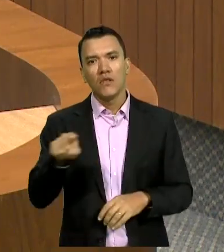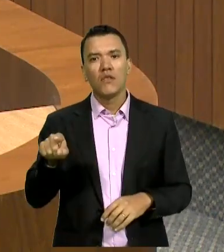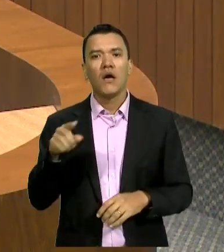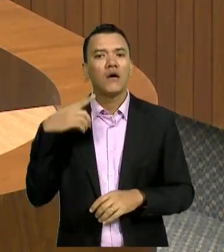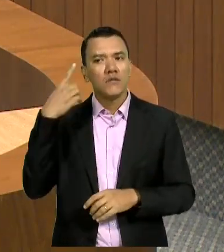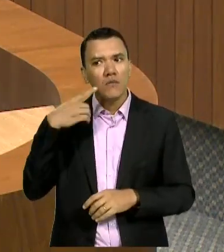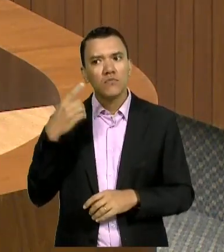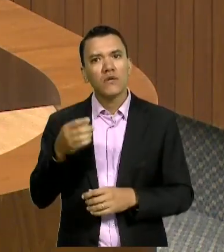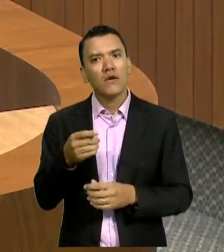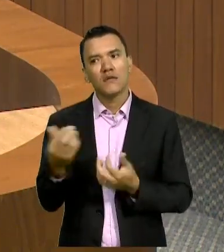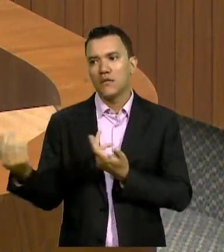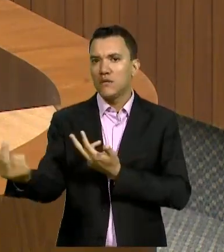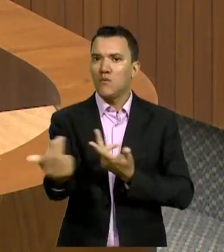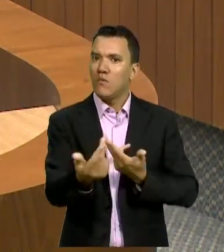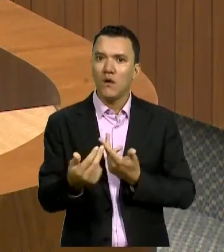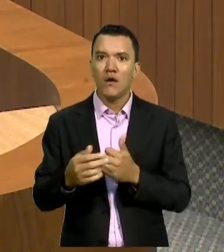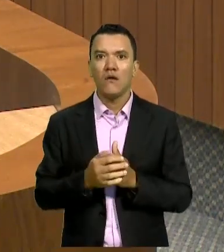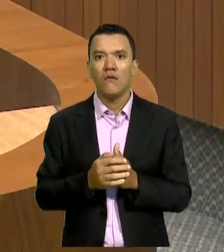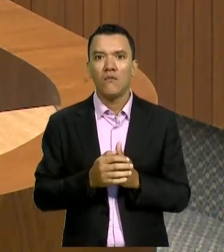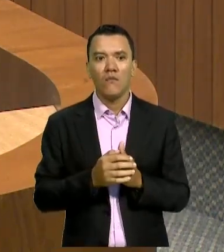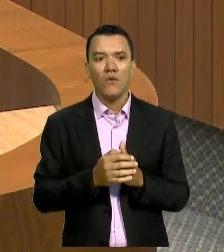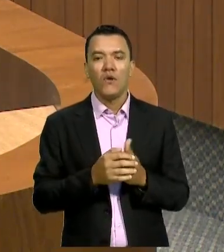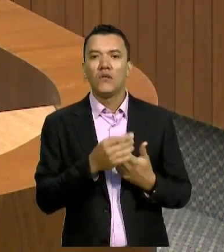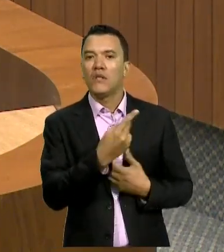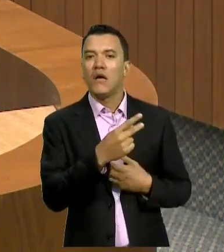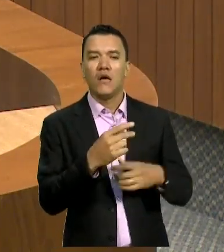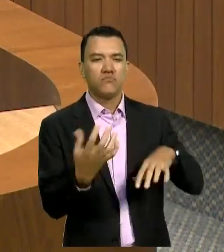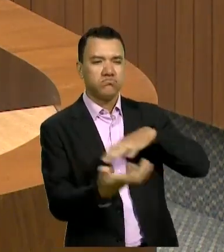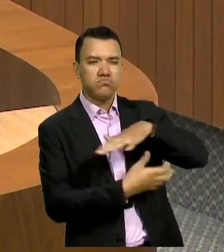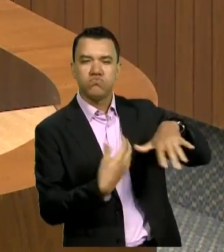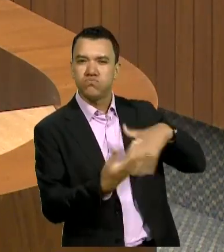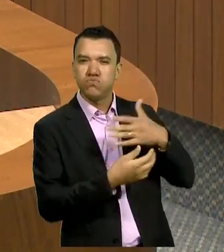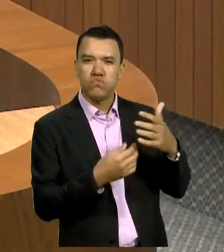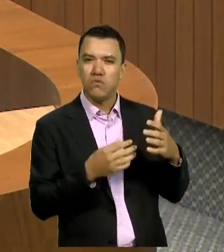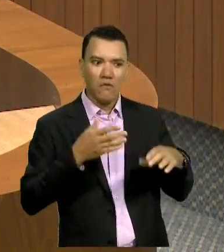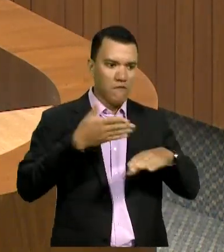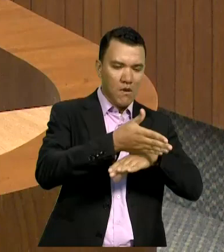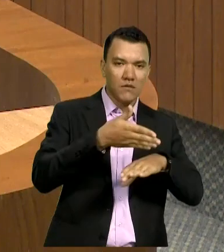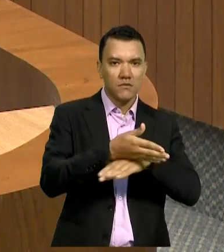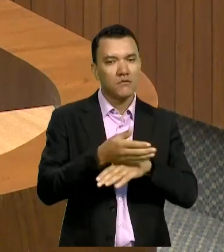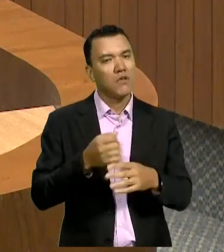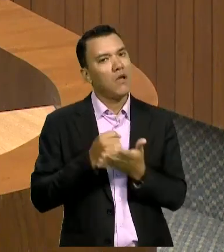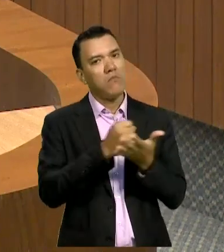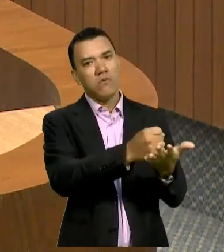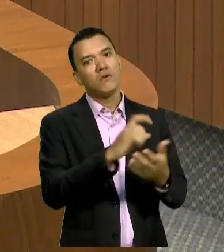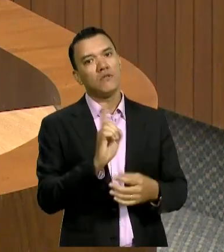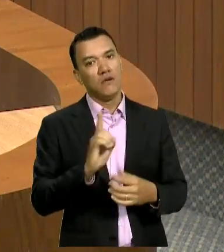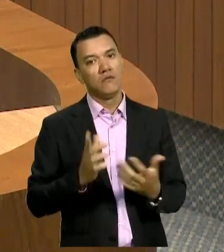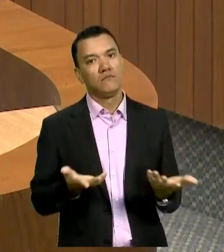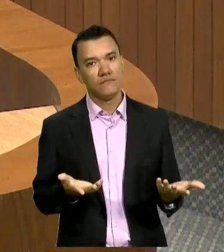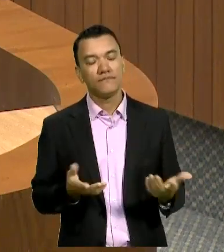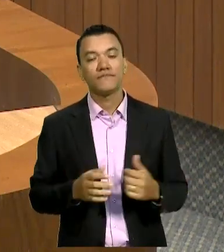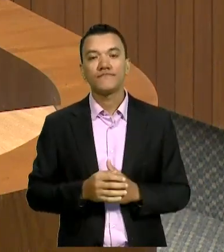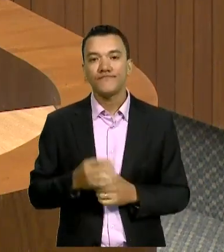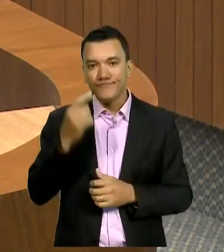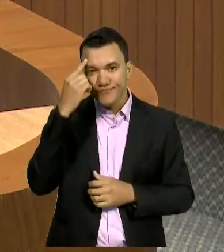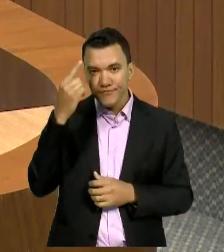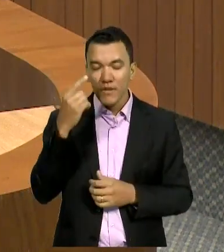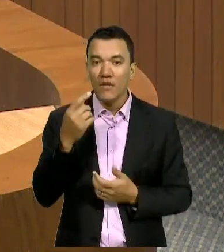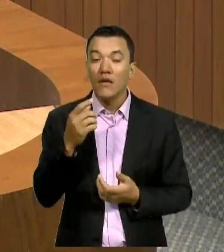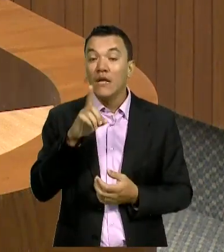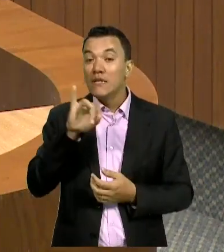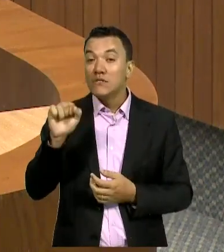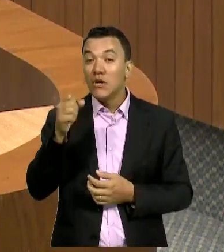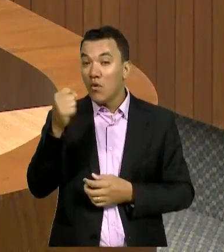não apoia movimento invasor, baderneiro e terrorista. Porque se o que foi lá em 8 de janeiro é terrorismo,